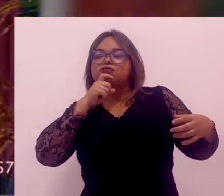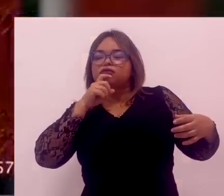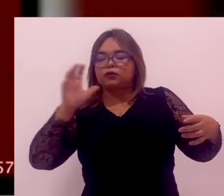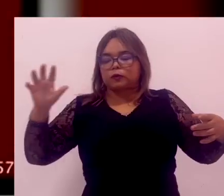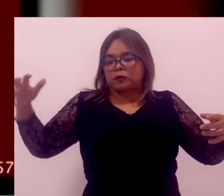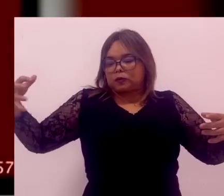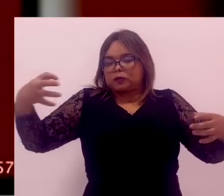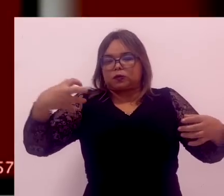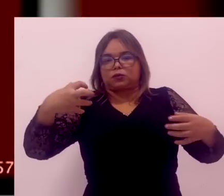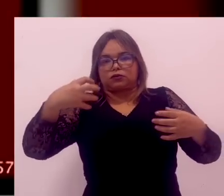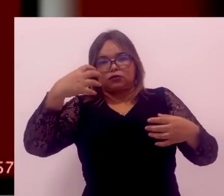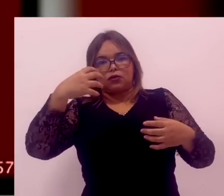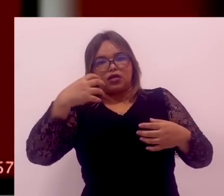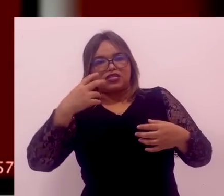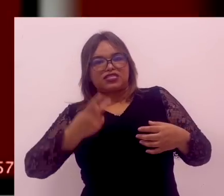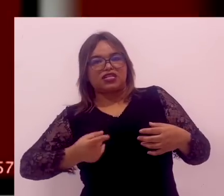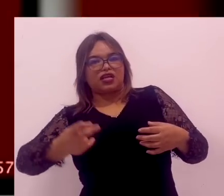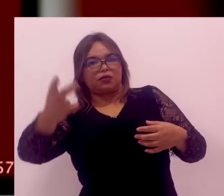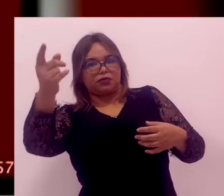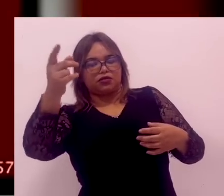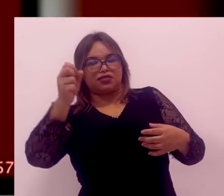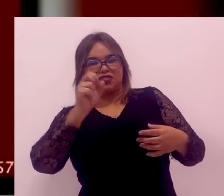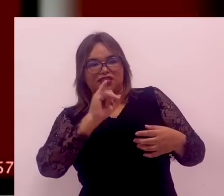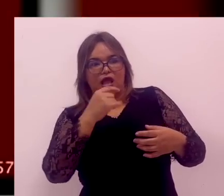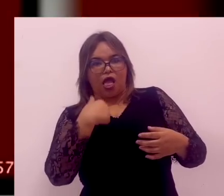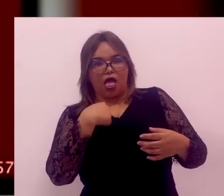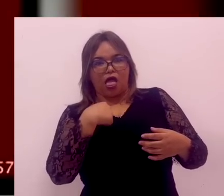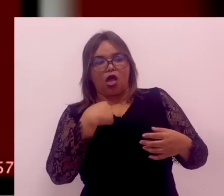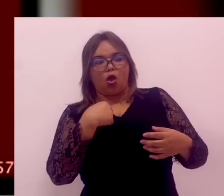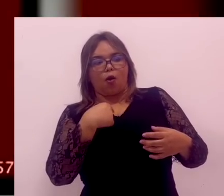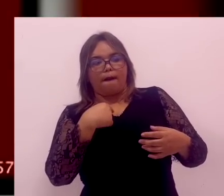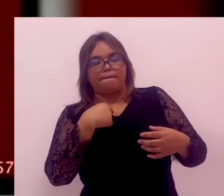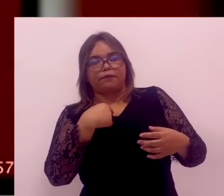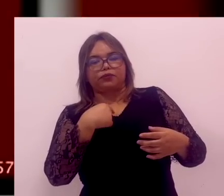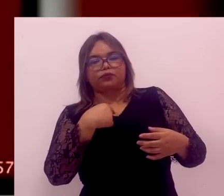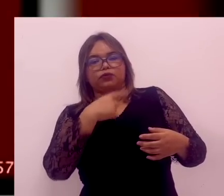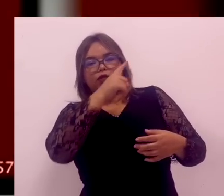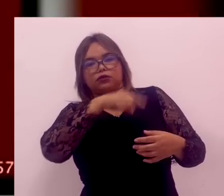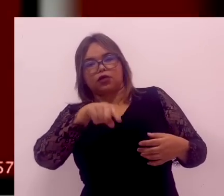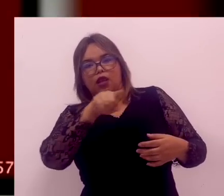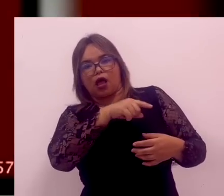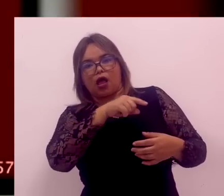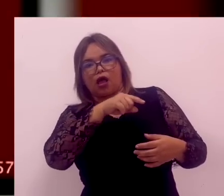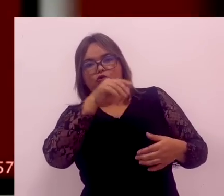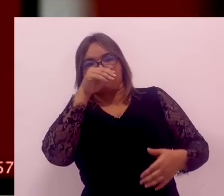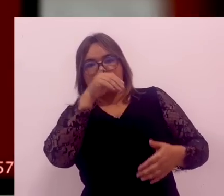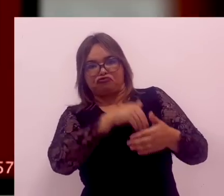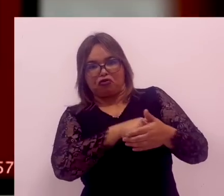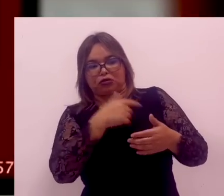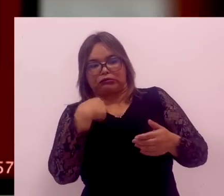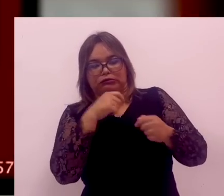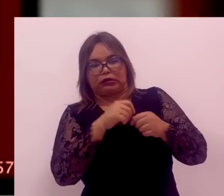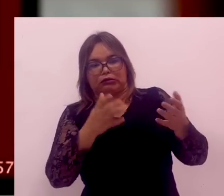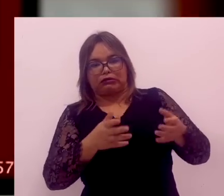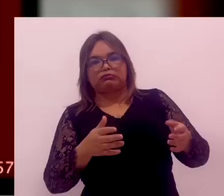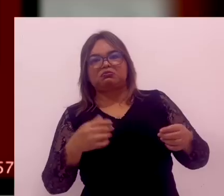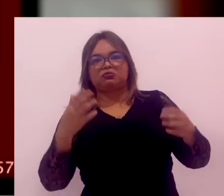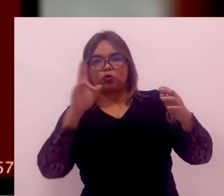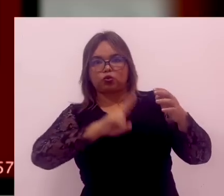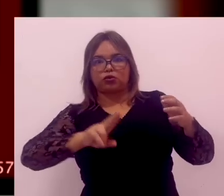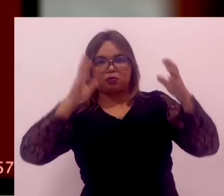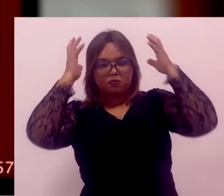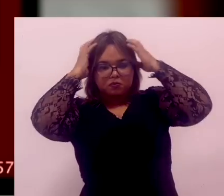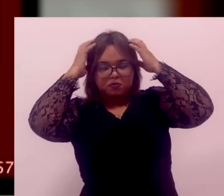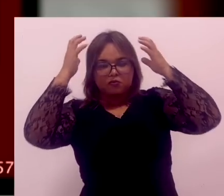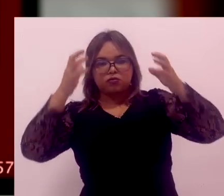ou não violar esse voto. Aqui temos outros símbolos da maçonaria. Aqui estão os assim chamados símbolos secretos. E se você olhar